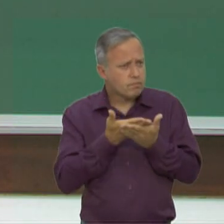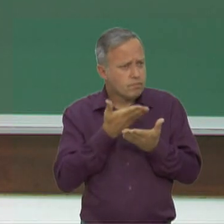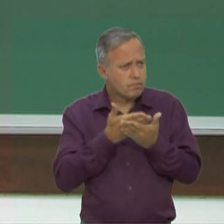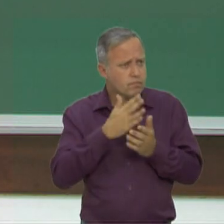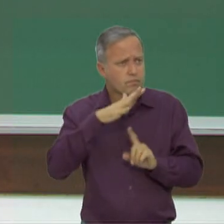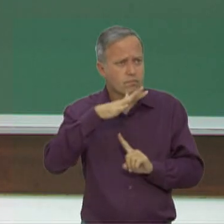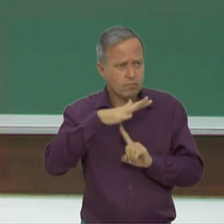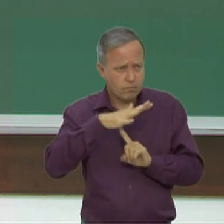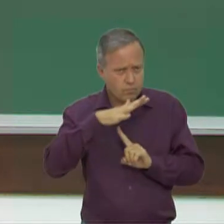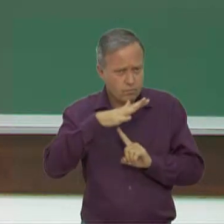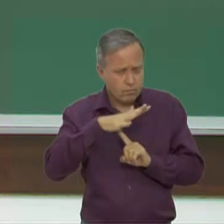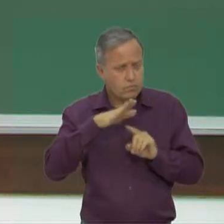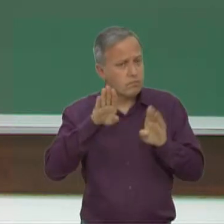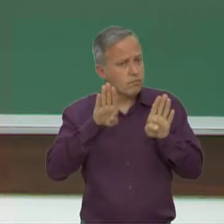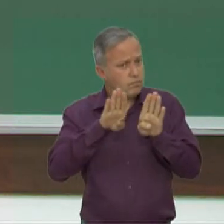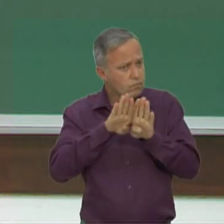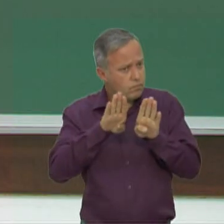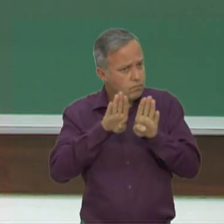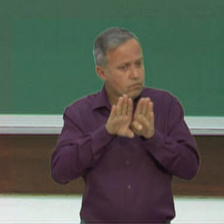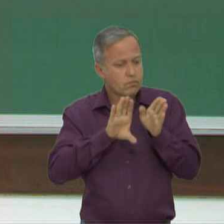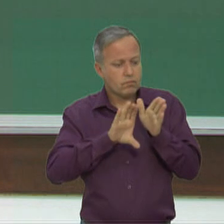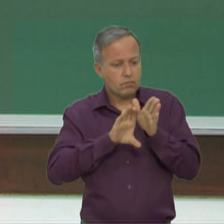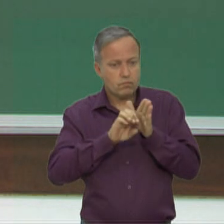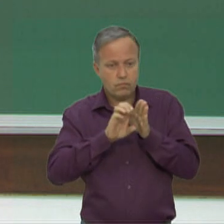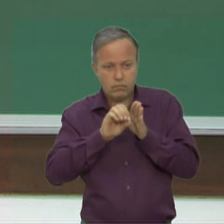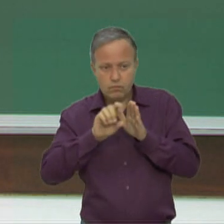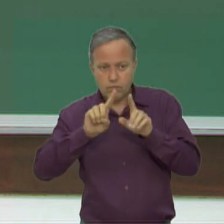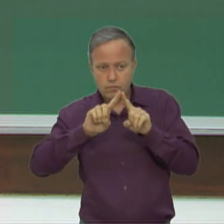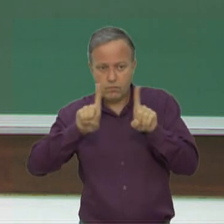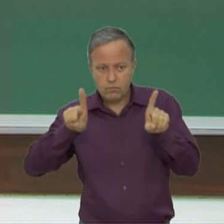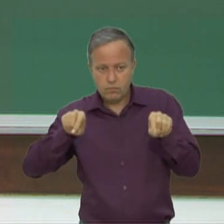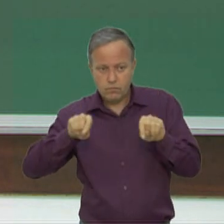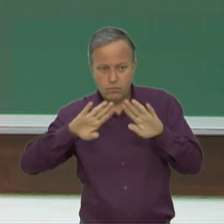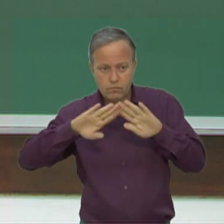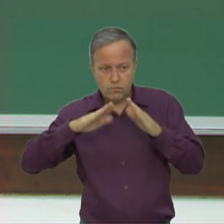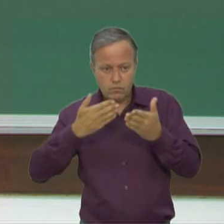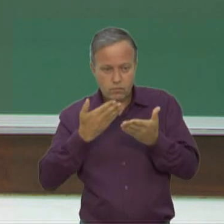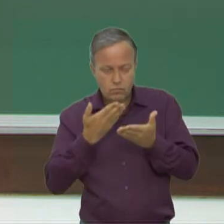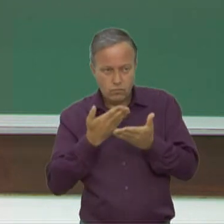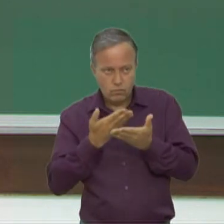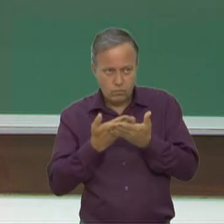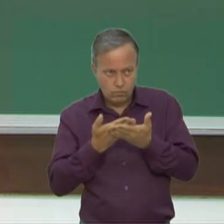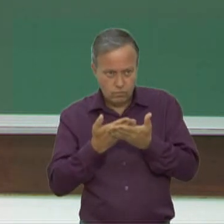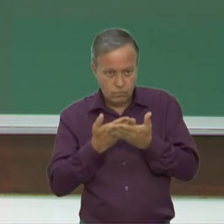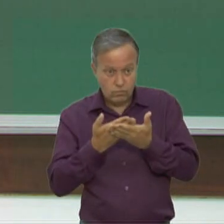Google Classroom. Se tiverem dúvidas, contacte o seu professor de língua